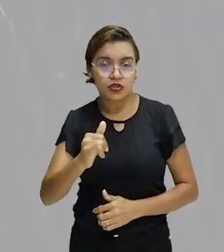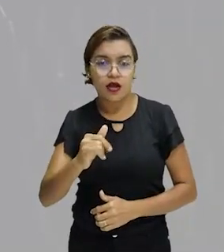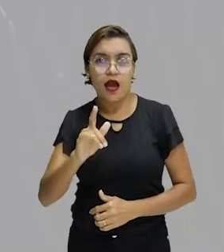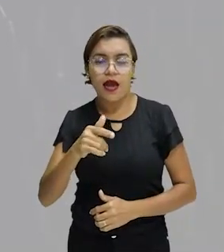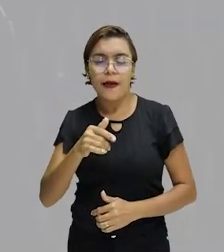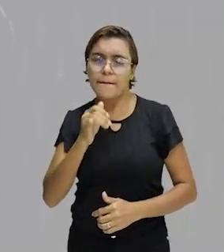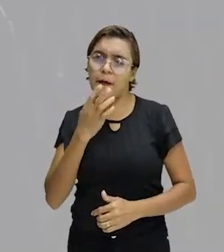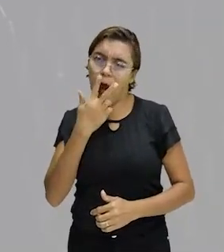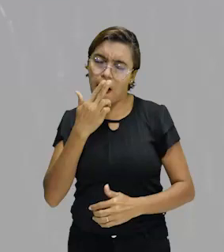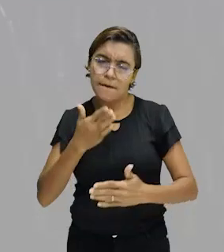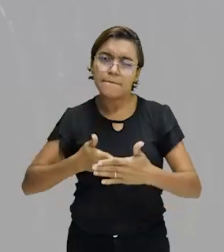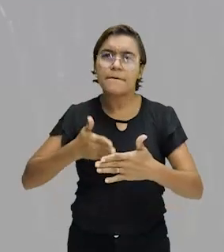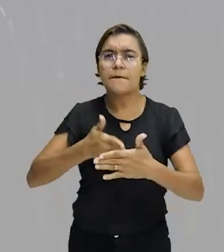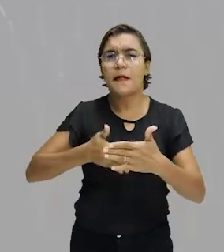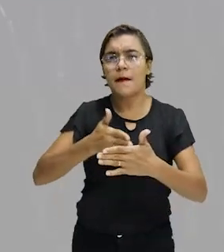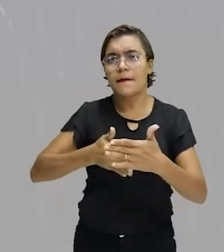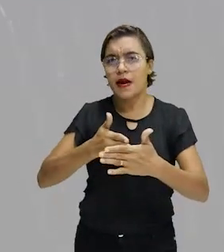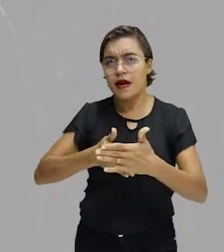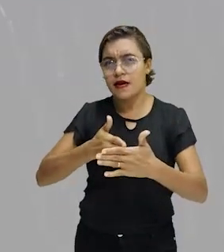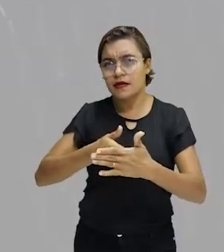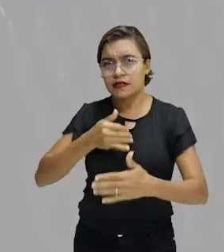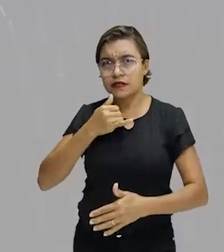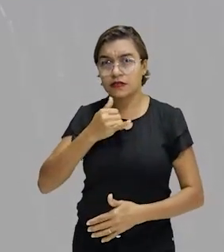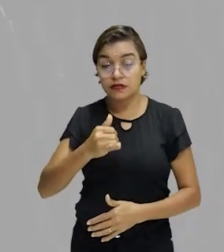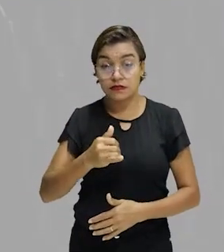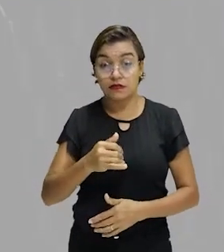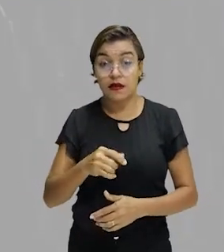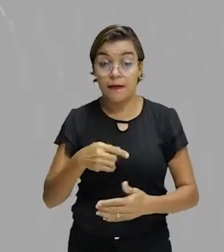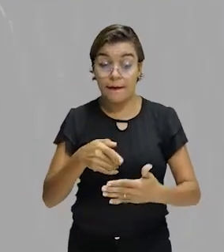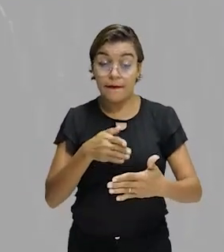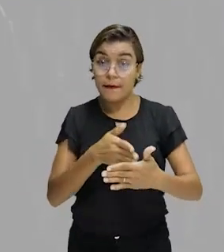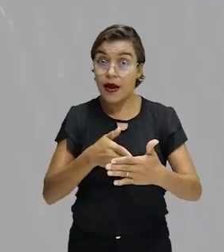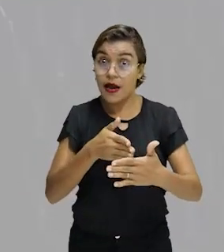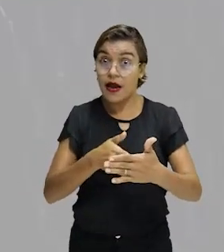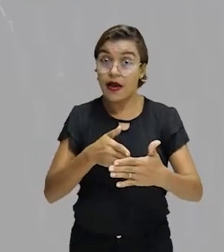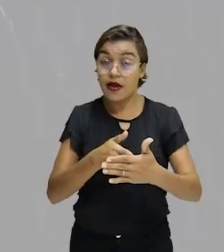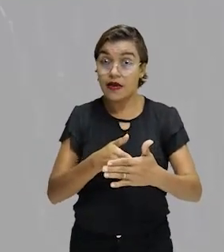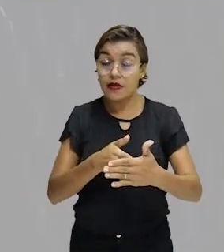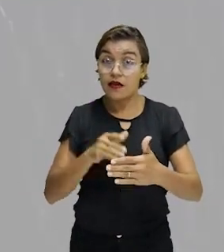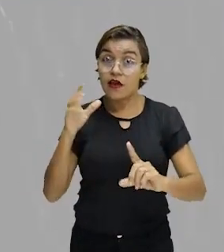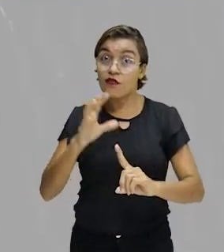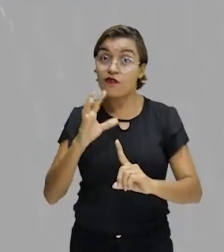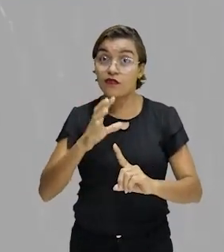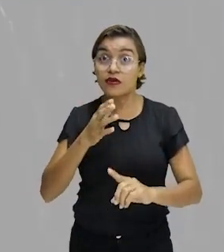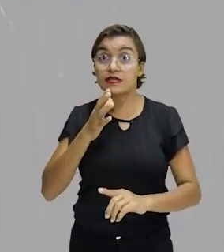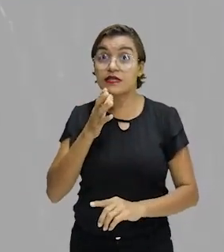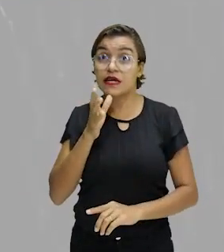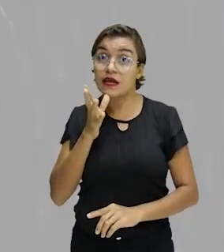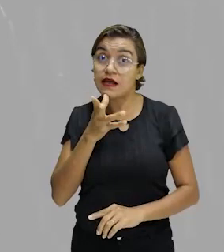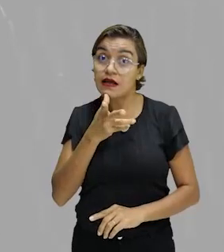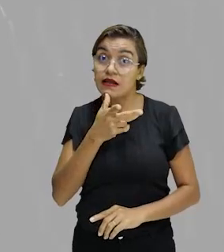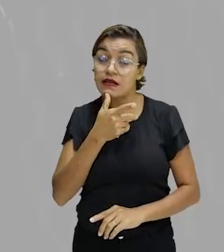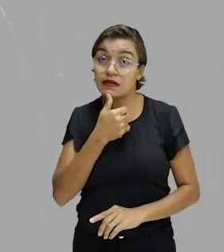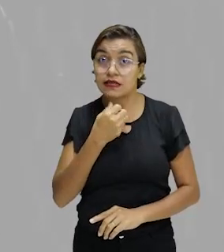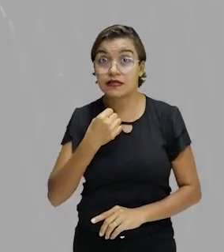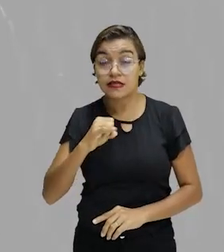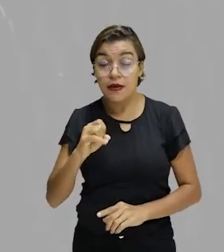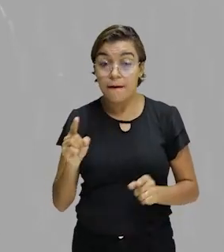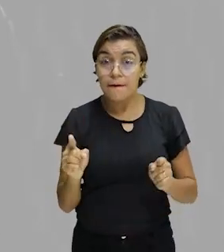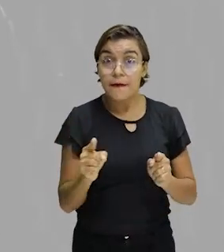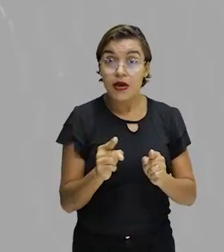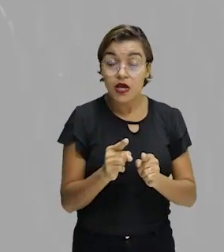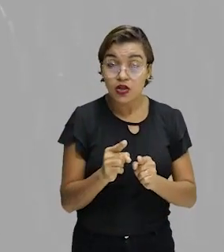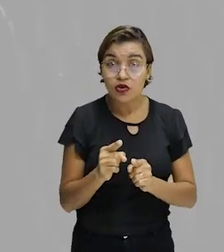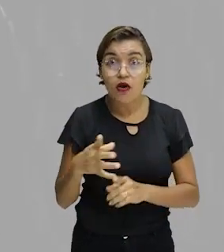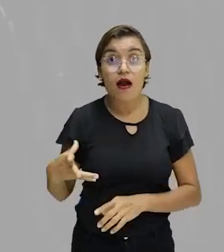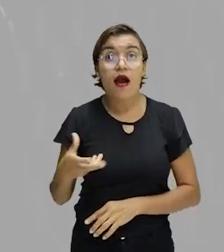barreira energética. Quanto maior a barreira, mais lenta. Quanto menor a barreira, mais rápida a reação. Então,